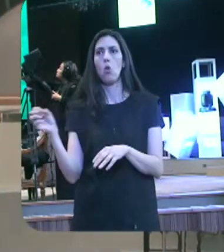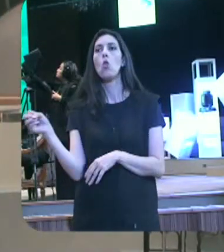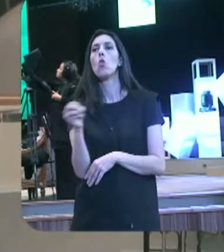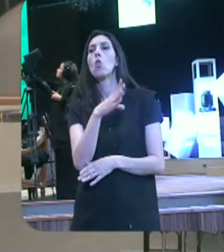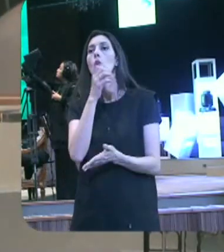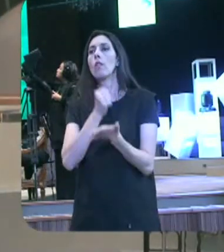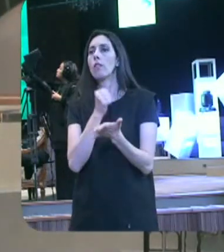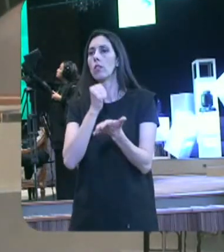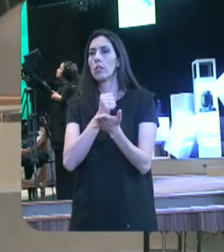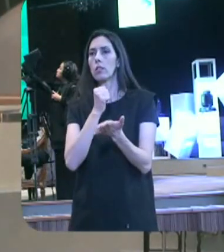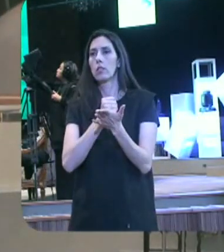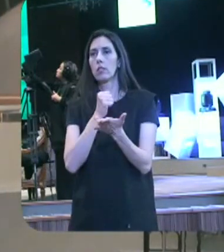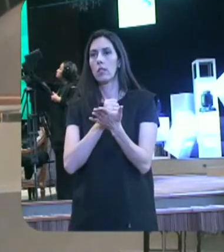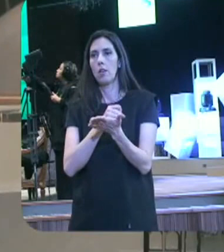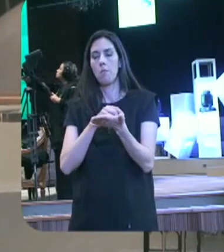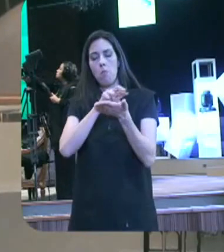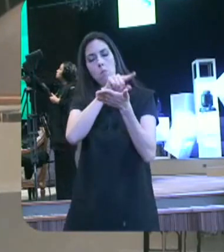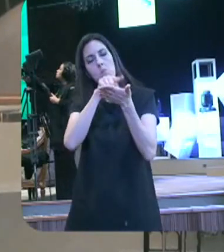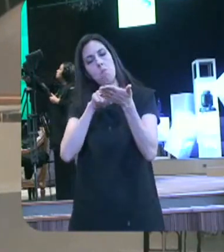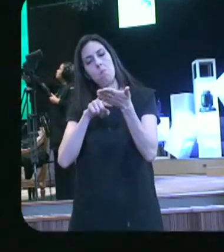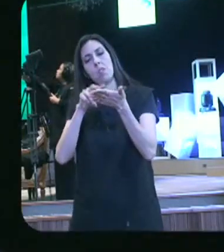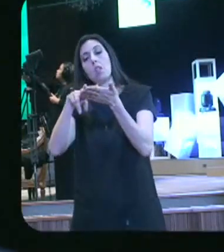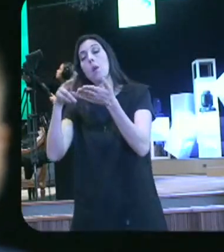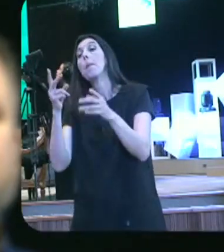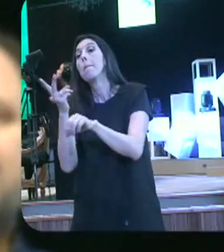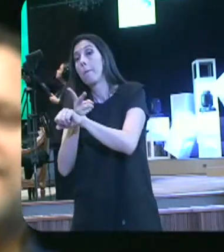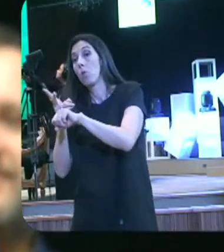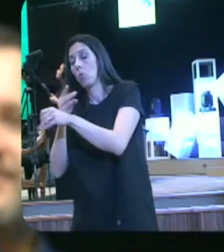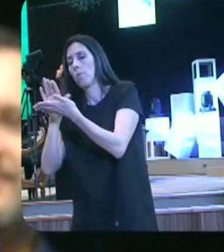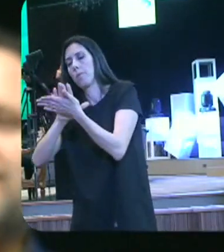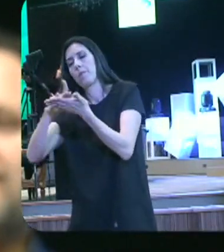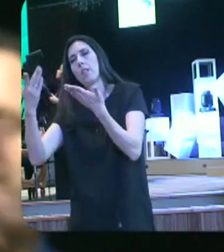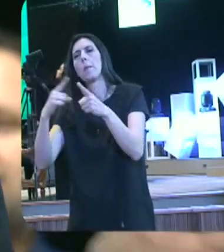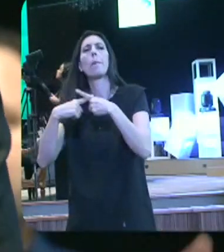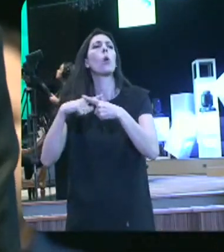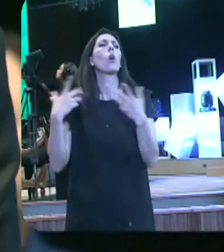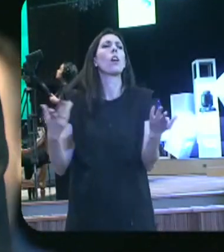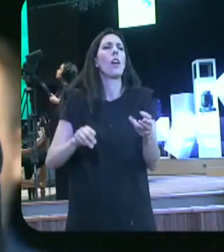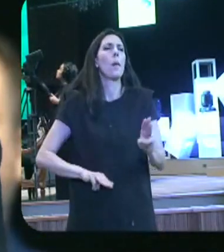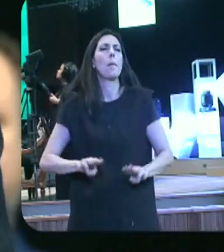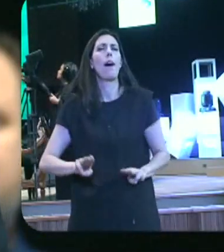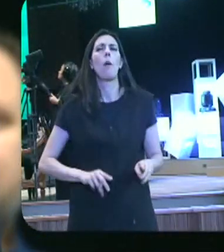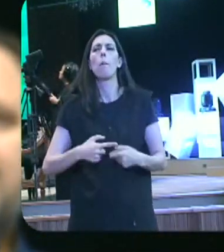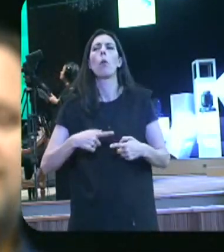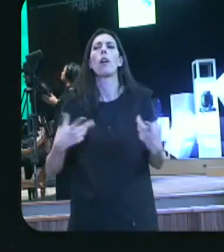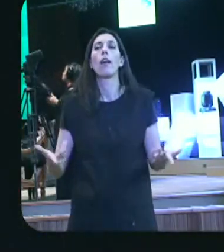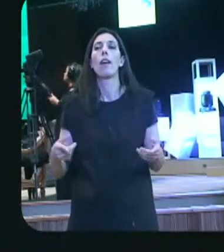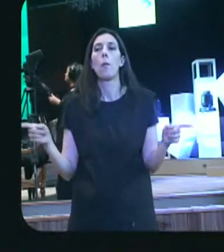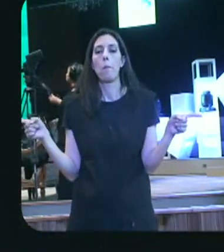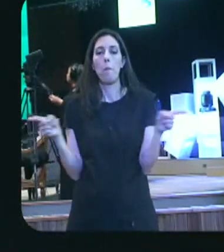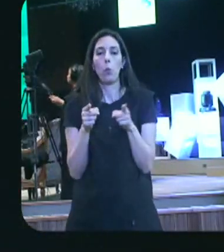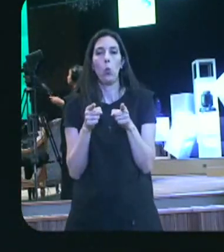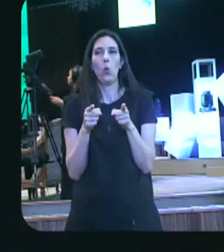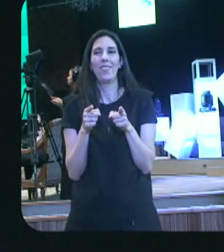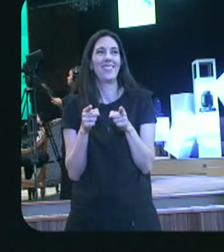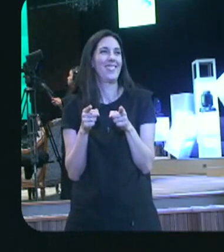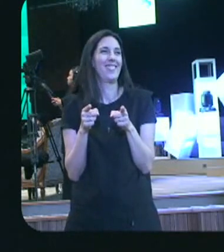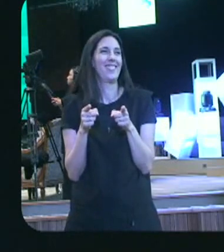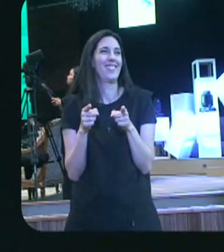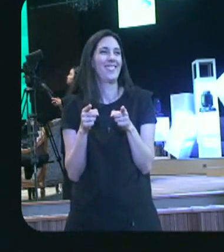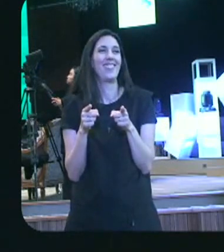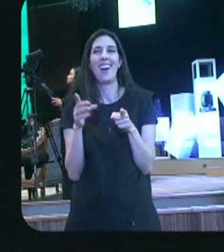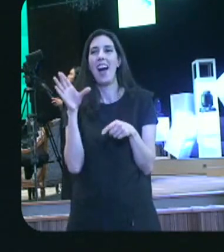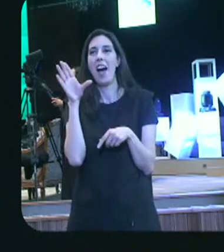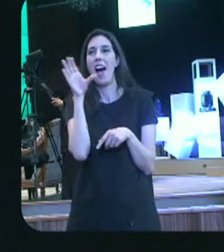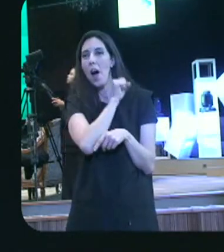Testamento. Pega o índice e procura Evangelho de Marcos. Por quê? Porque é o menor. Só isso. Aí você vai